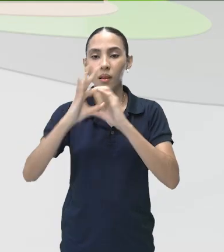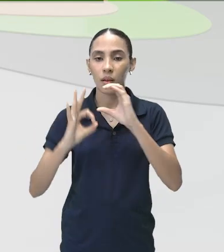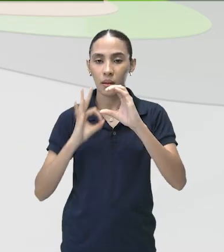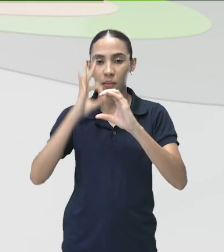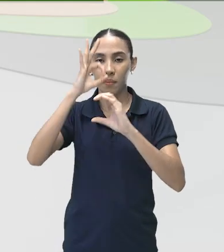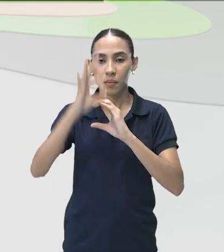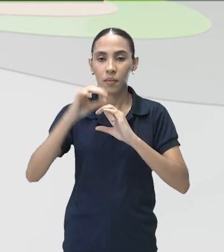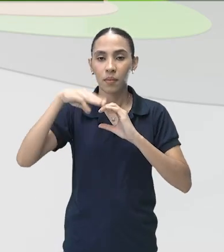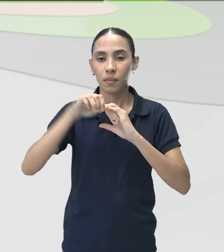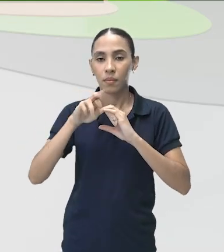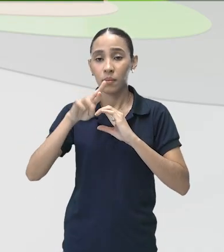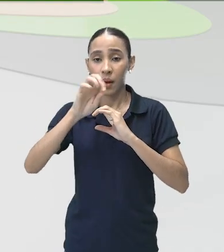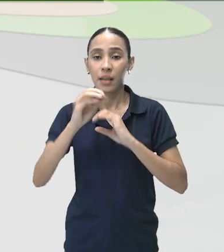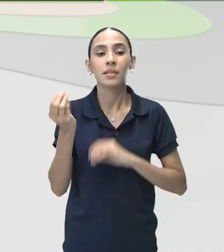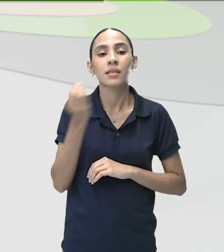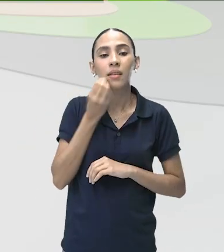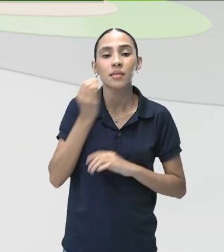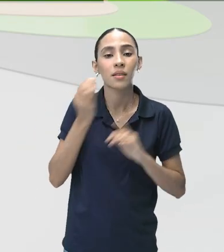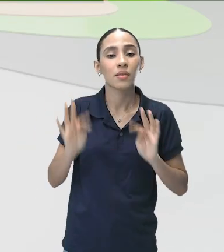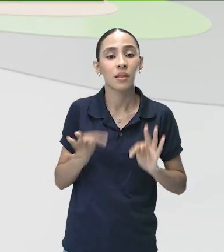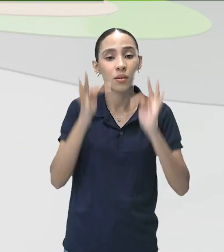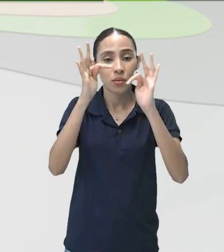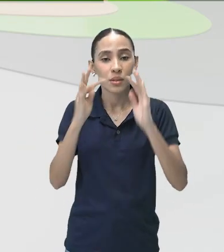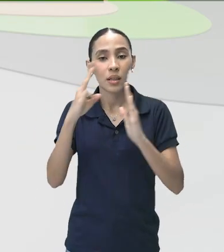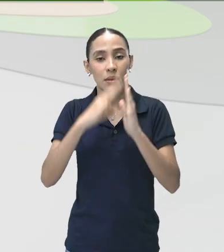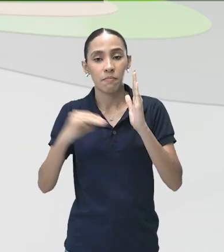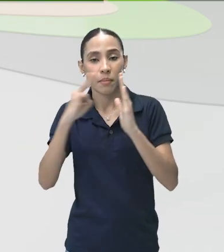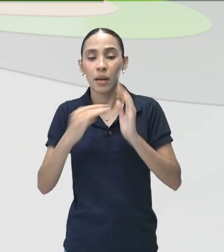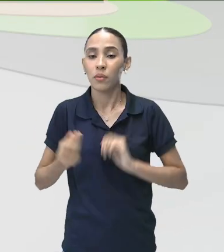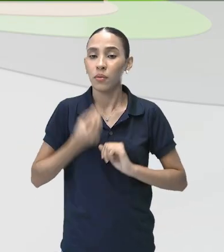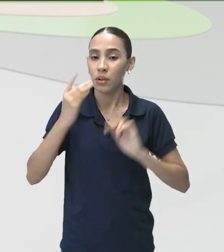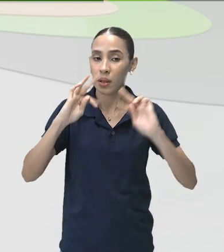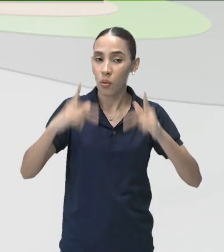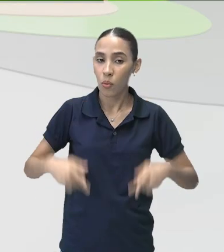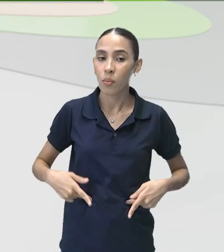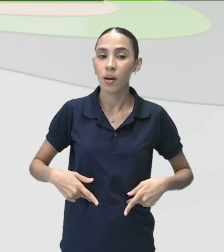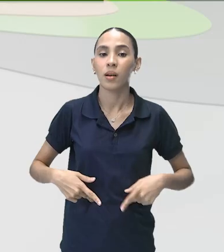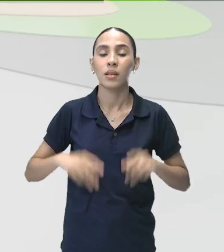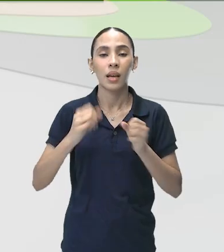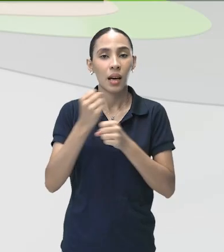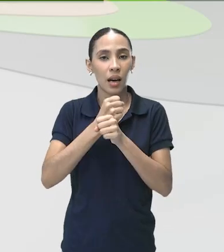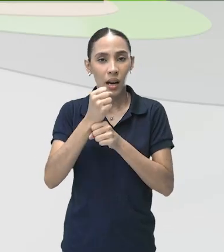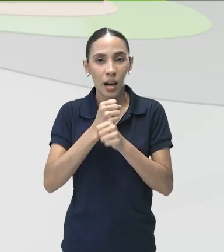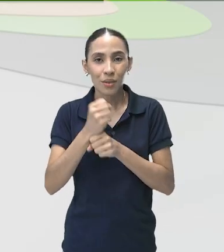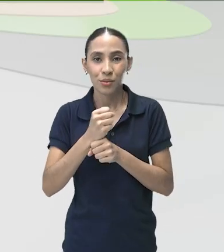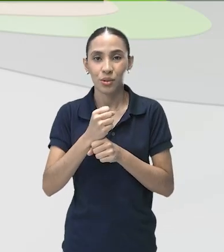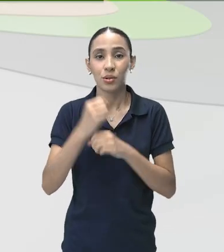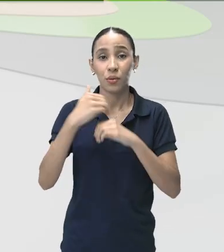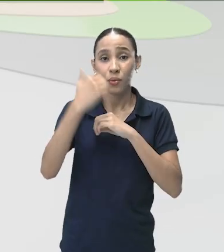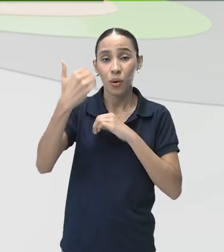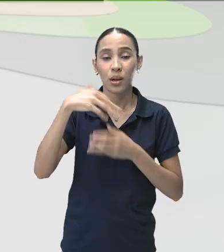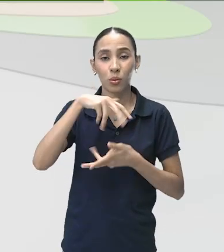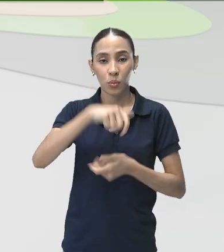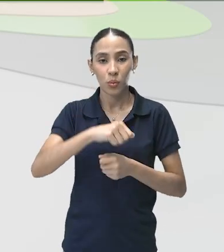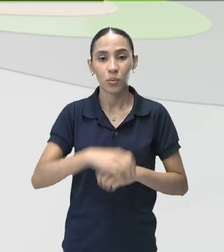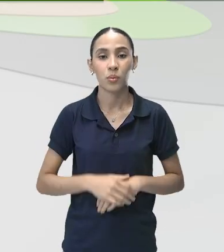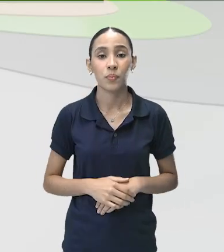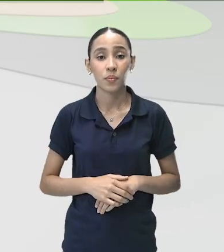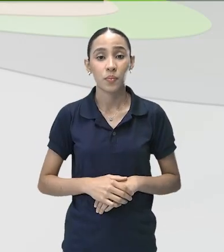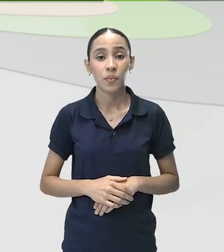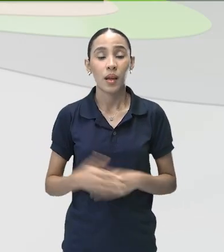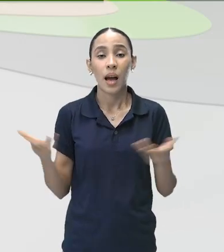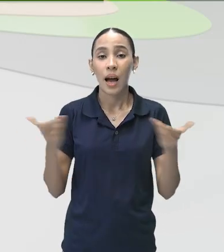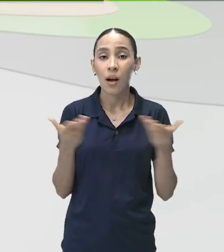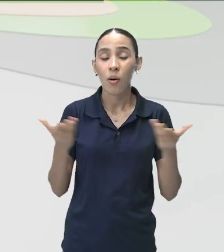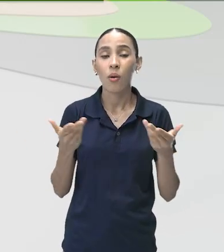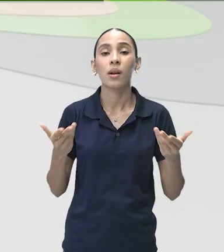e métodos para a sobrevivência humana no espaço por longos períodos. Agora nós